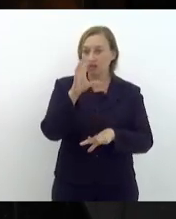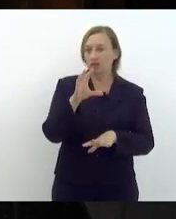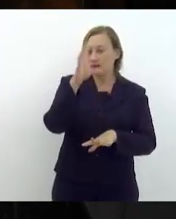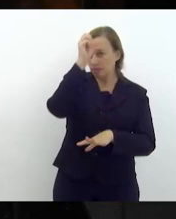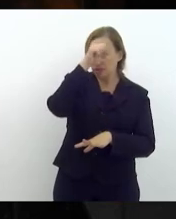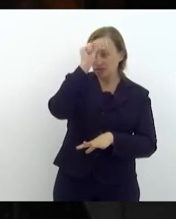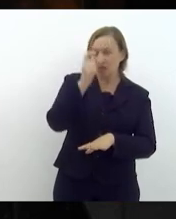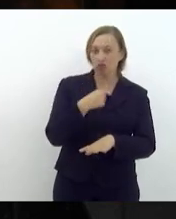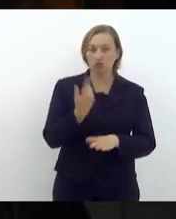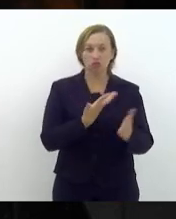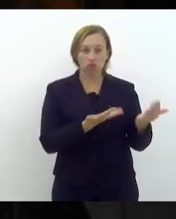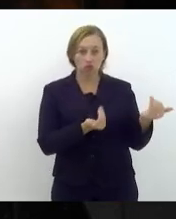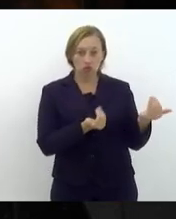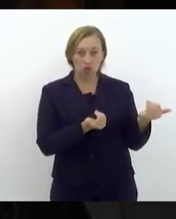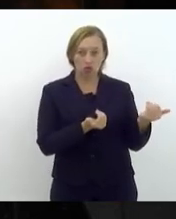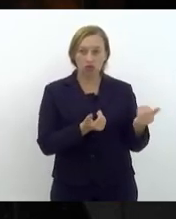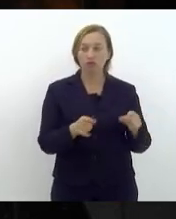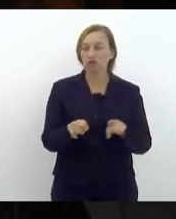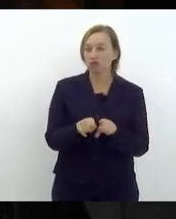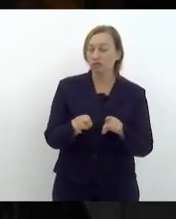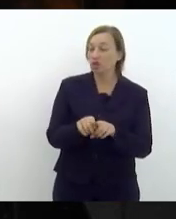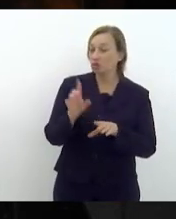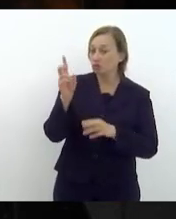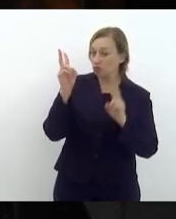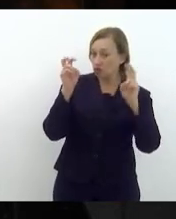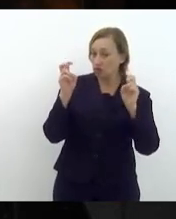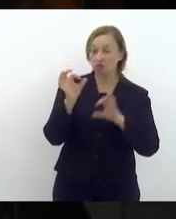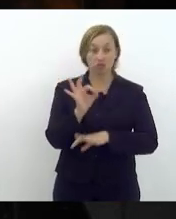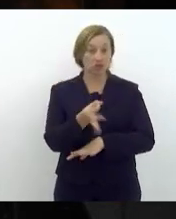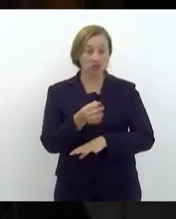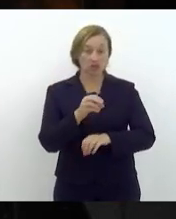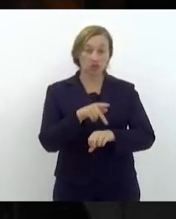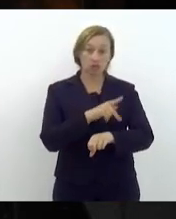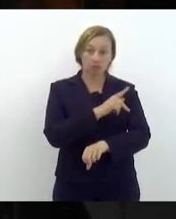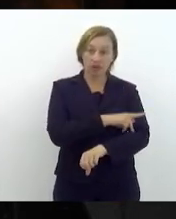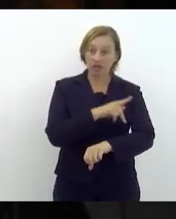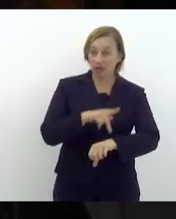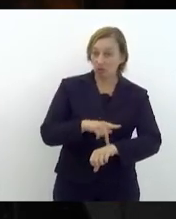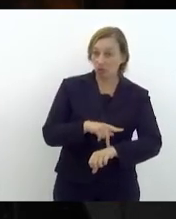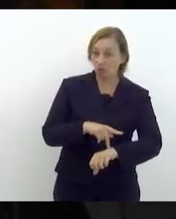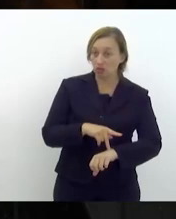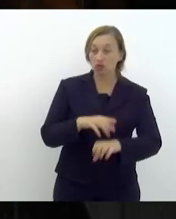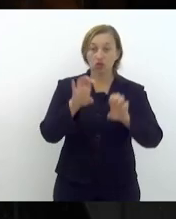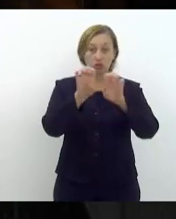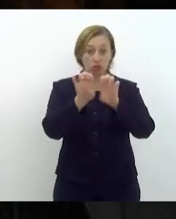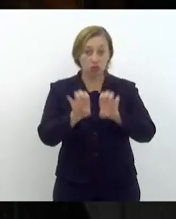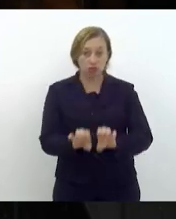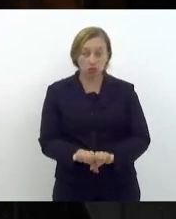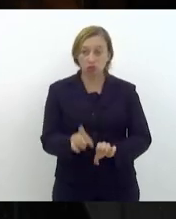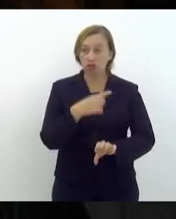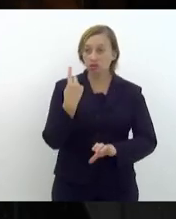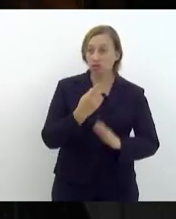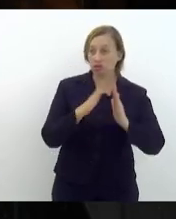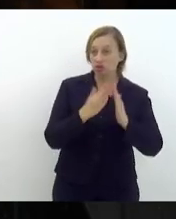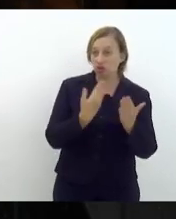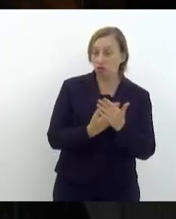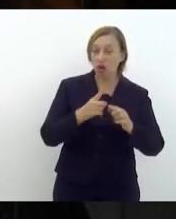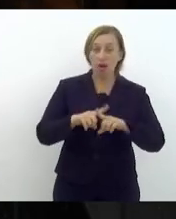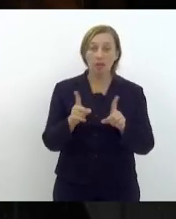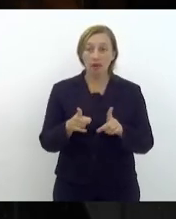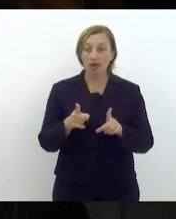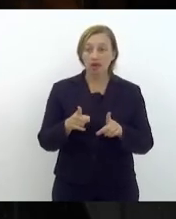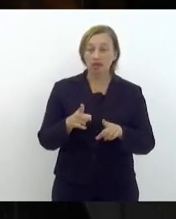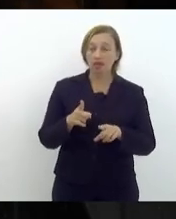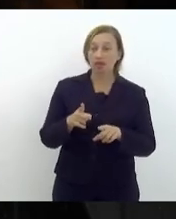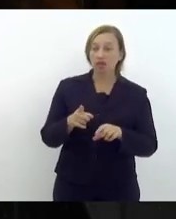dos nossos jovens além das questões obviamente pedagógicas além das questões estruturais das nossa S escolas mas no pós